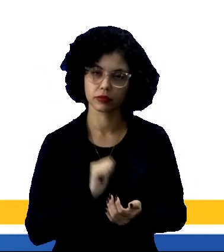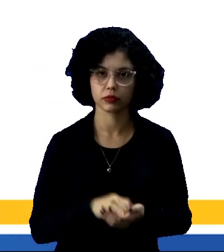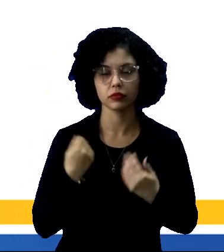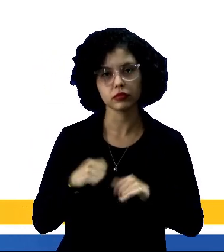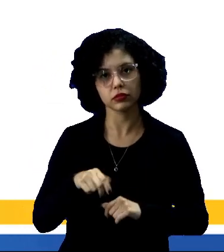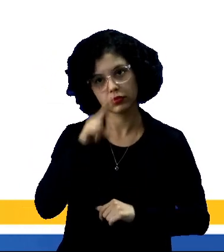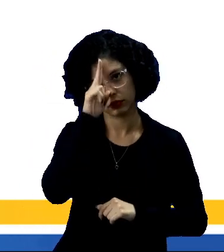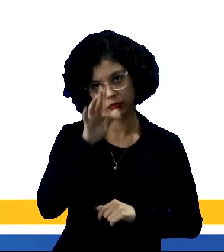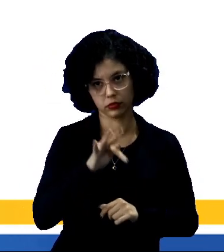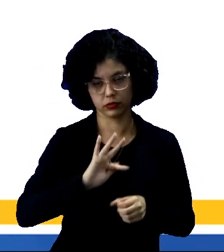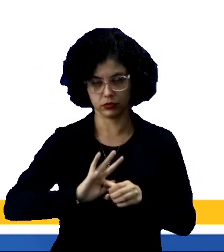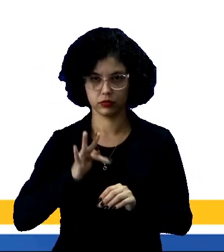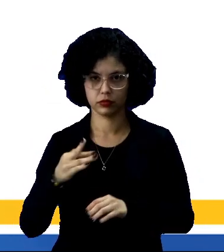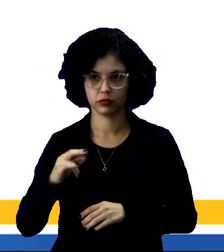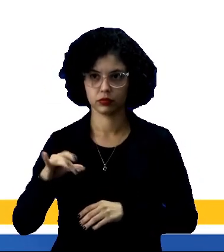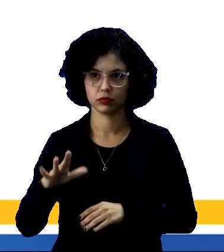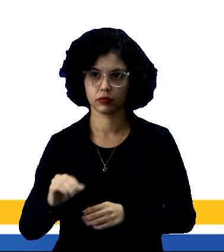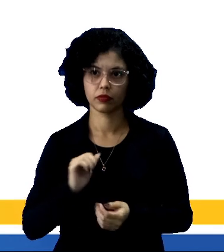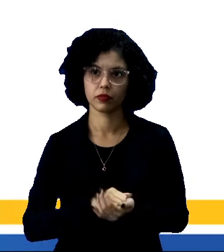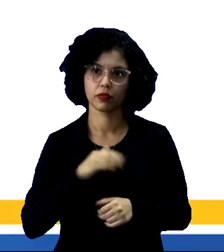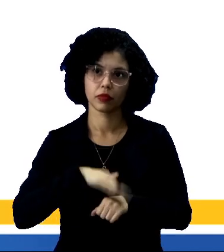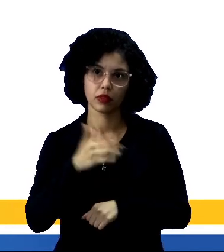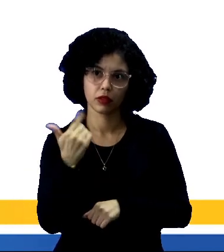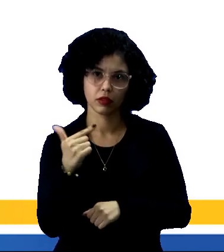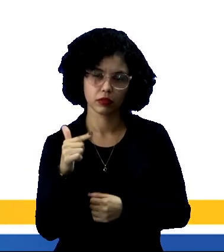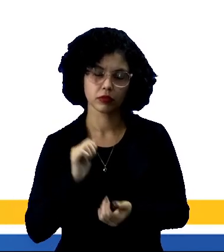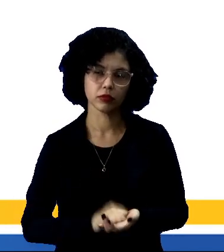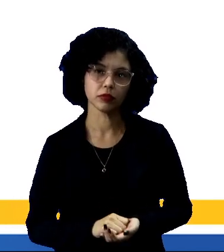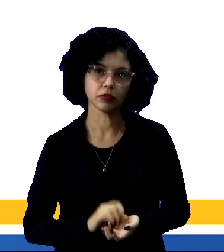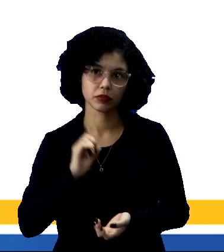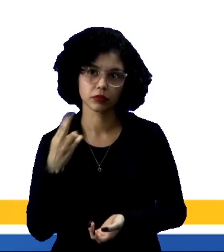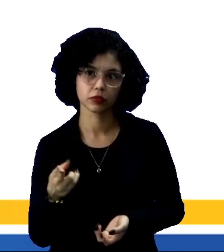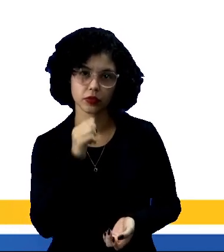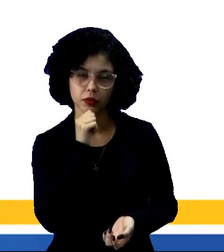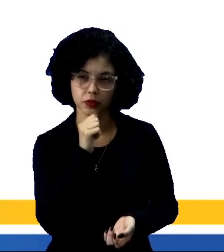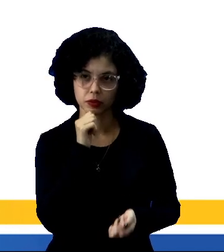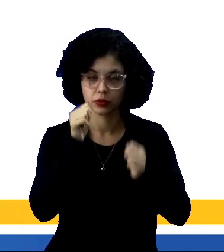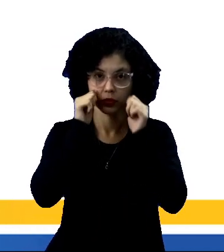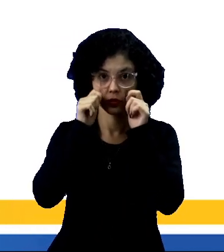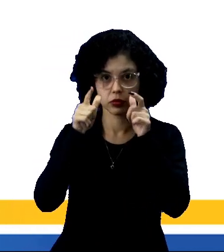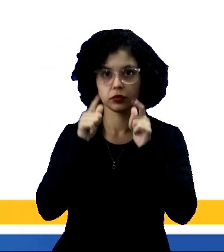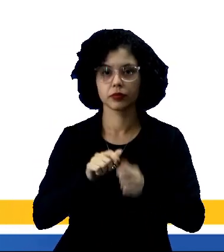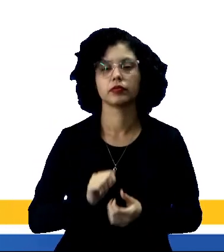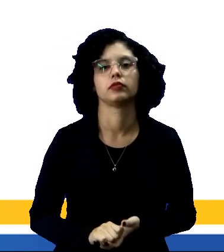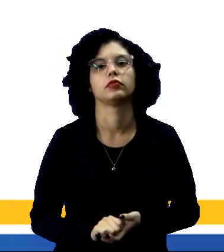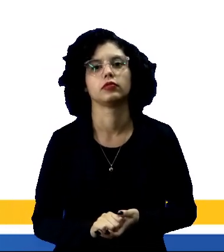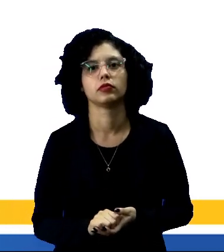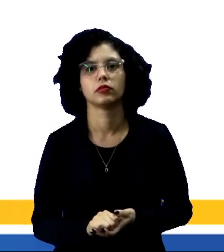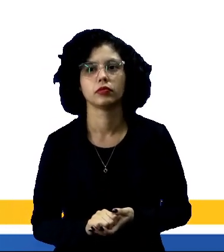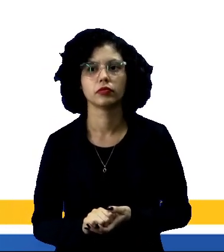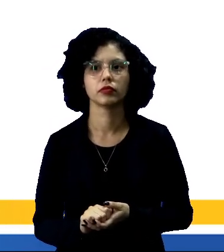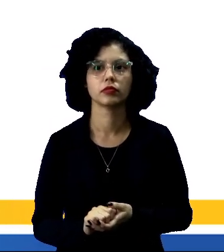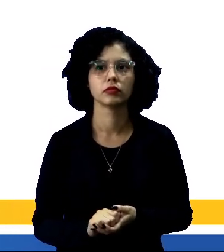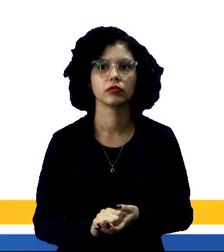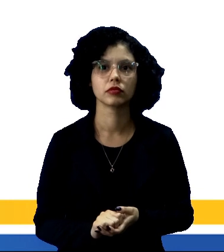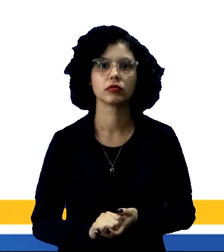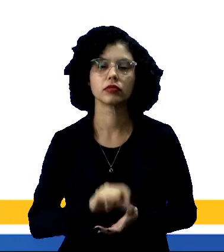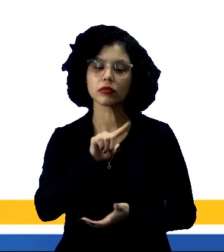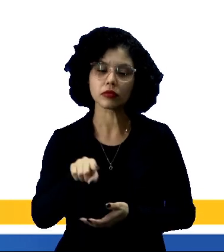ser formal, sem mais, ou então atenciosamente, com atenção, e